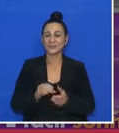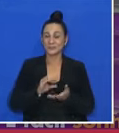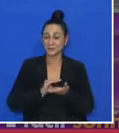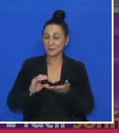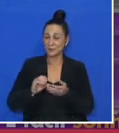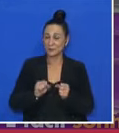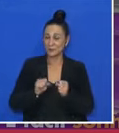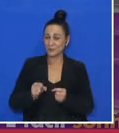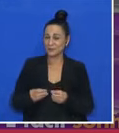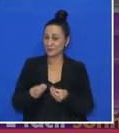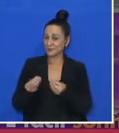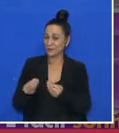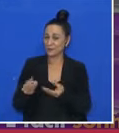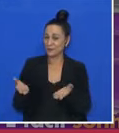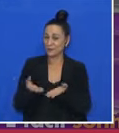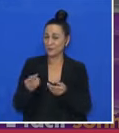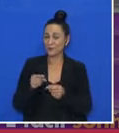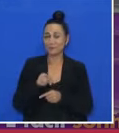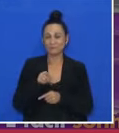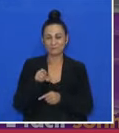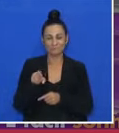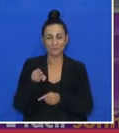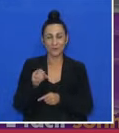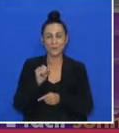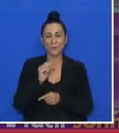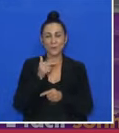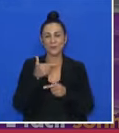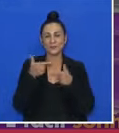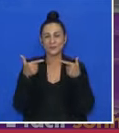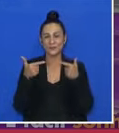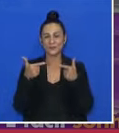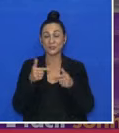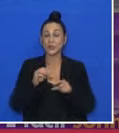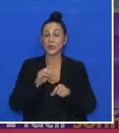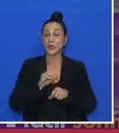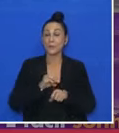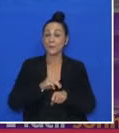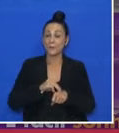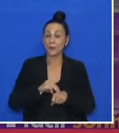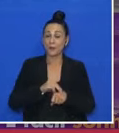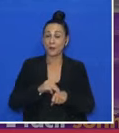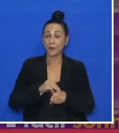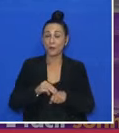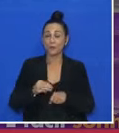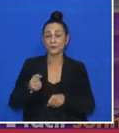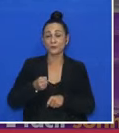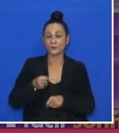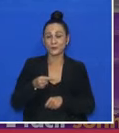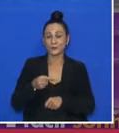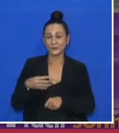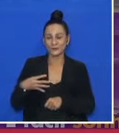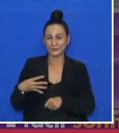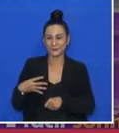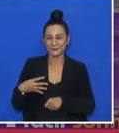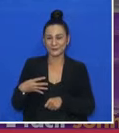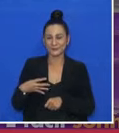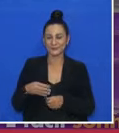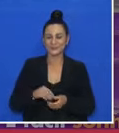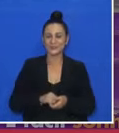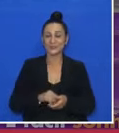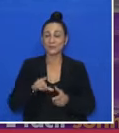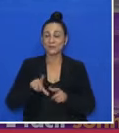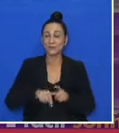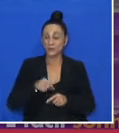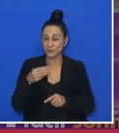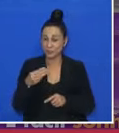prêmio pode sair para você hoje. Boa sorte. Bola marrom, número 14. Marrom, 14.